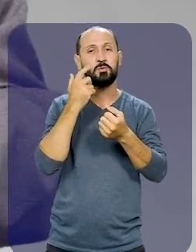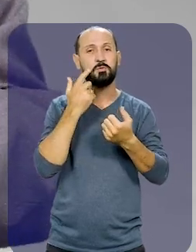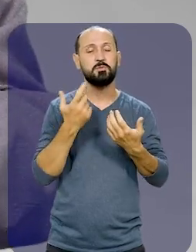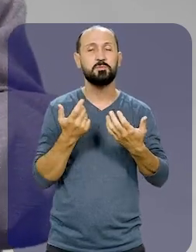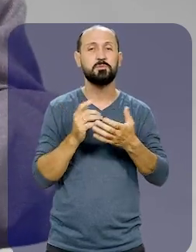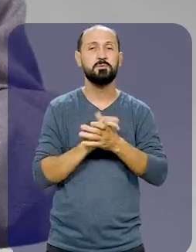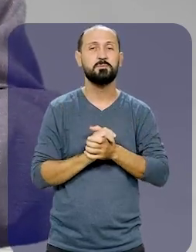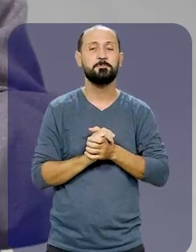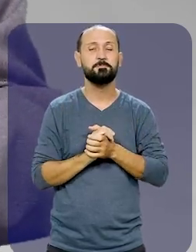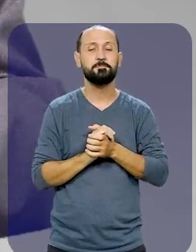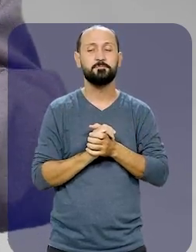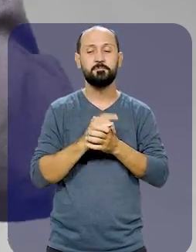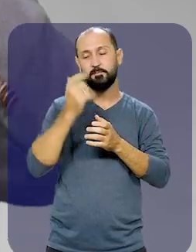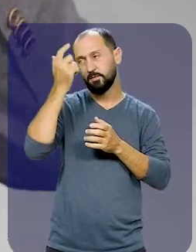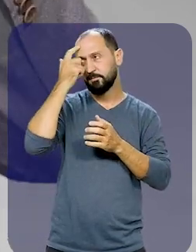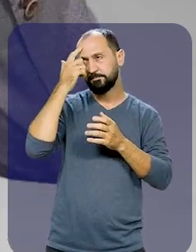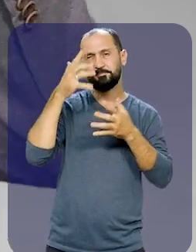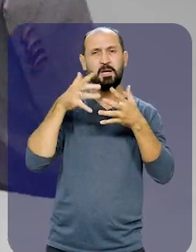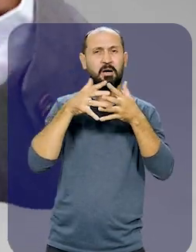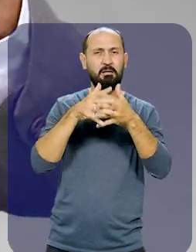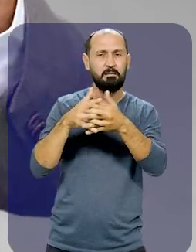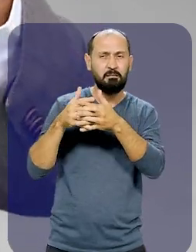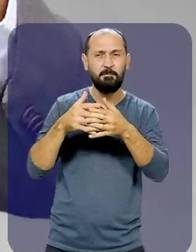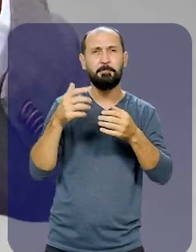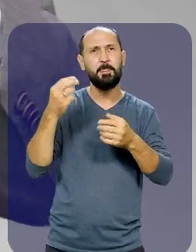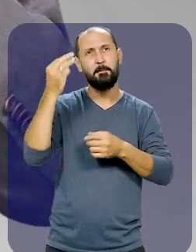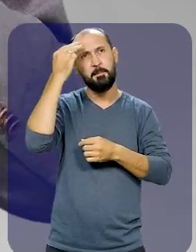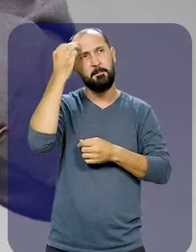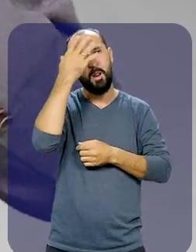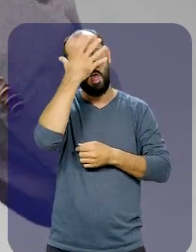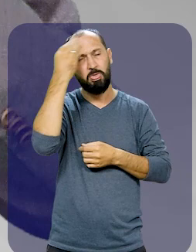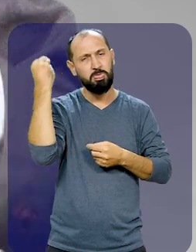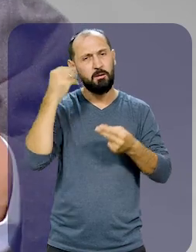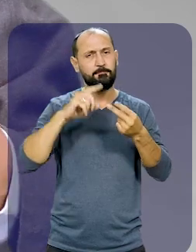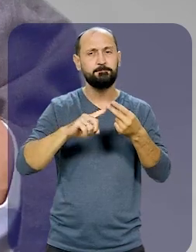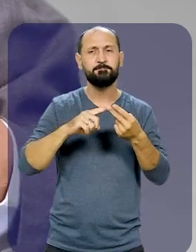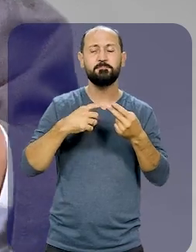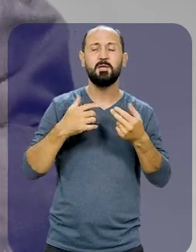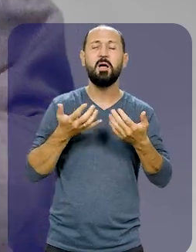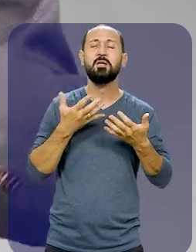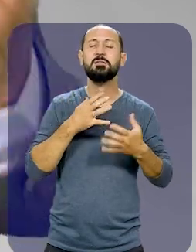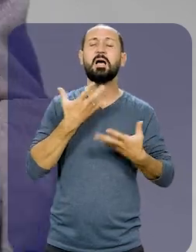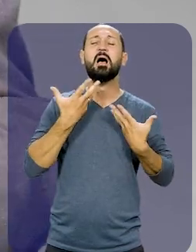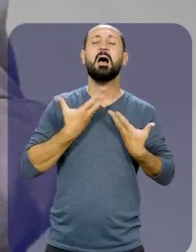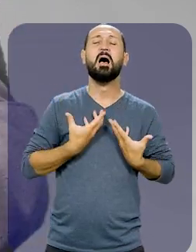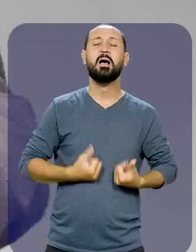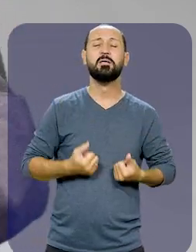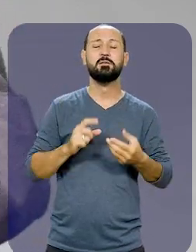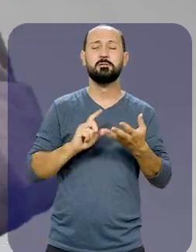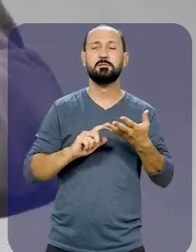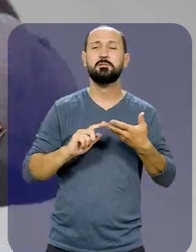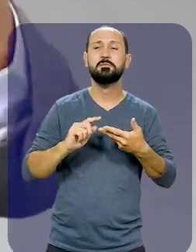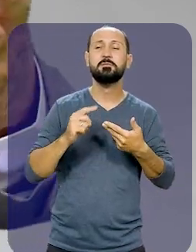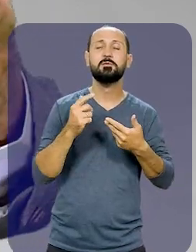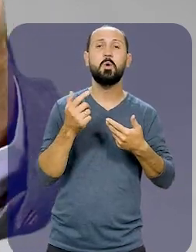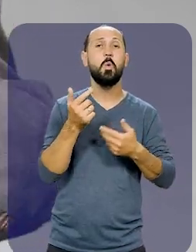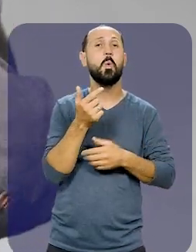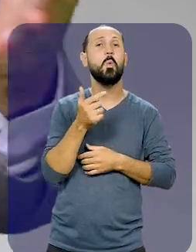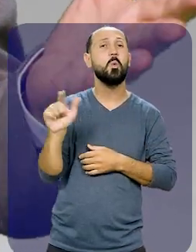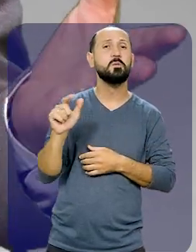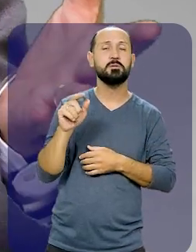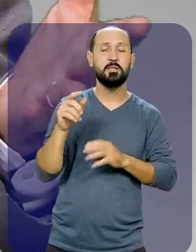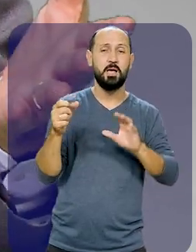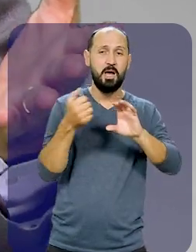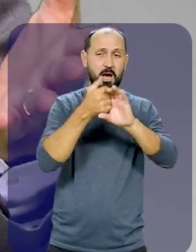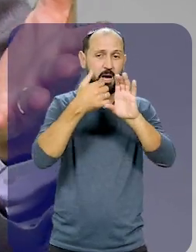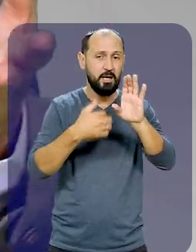pilares, confusão mental, perda de memória, fadiga crônica, vem os sintomas outros que